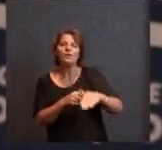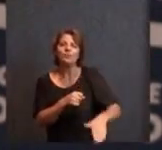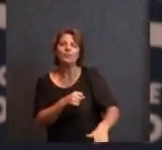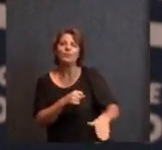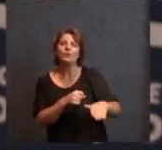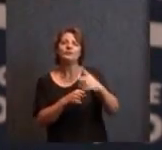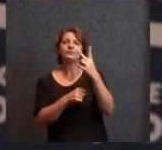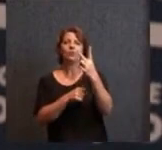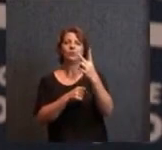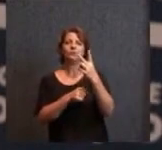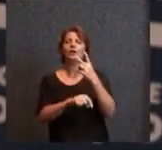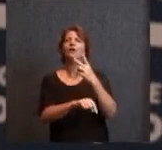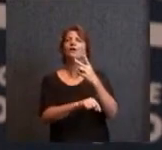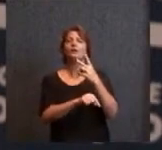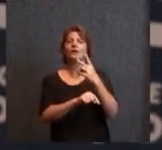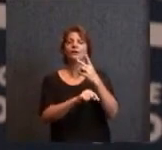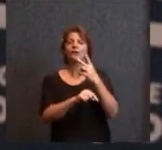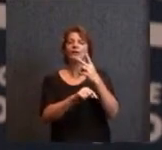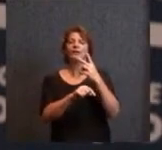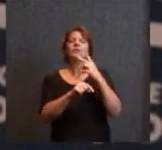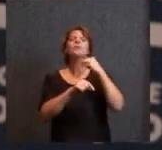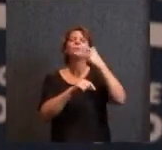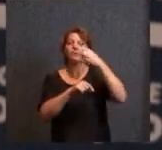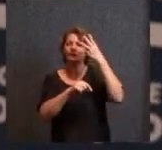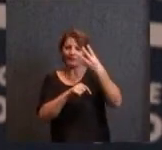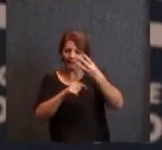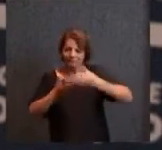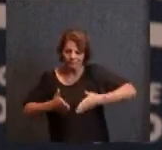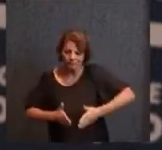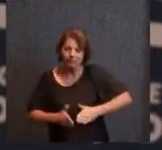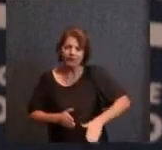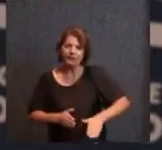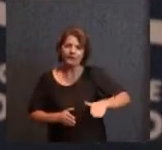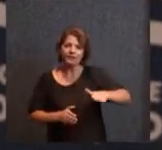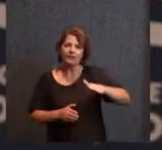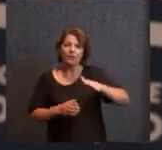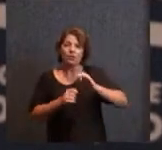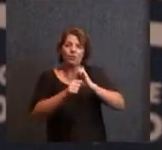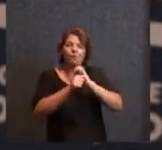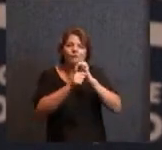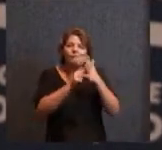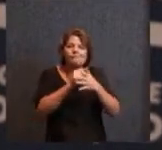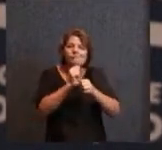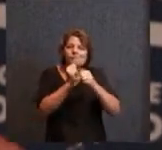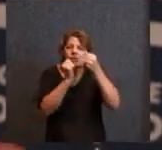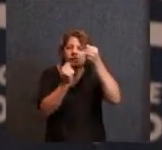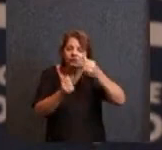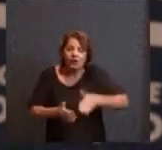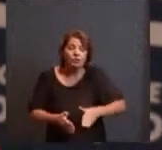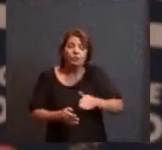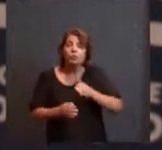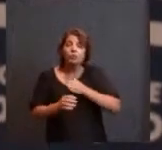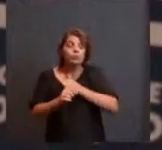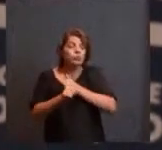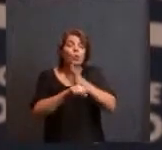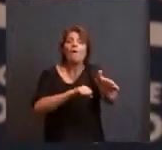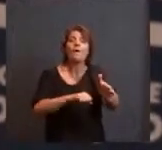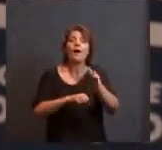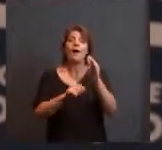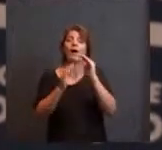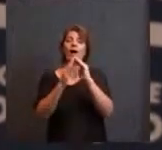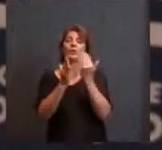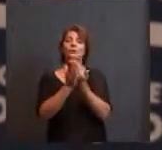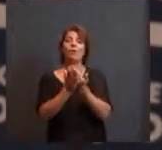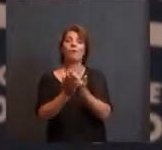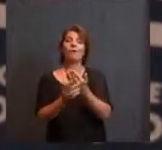para... Com 3 anos em 2021, também não foram à escola. Então, agora, nós temos um grande... Isso é